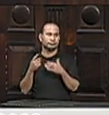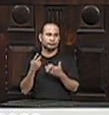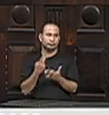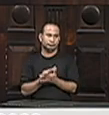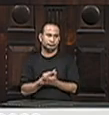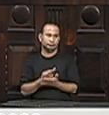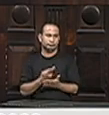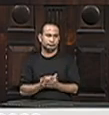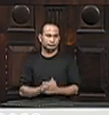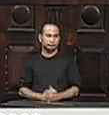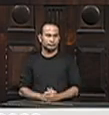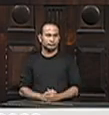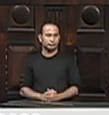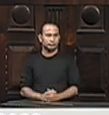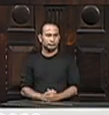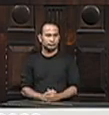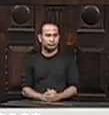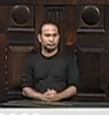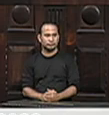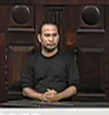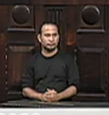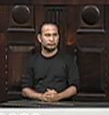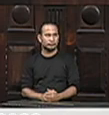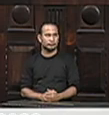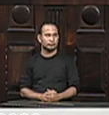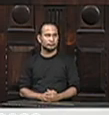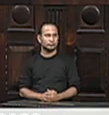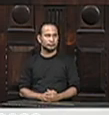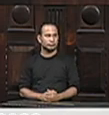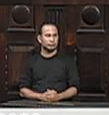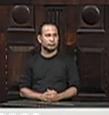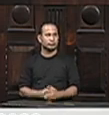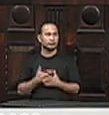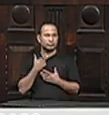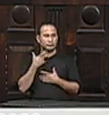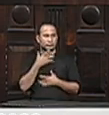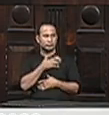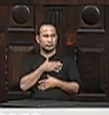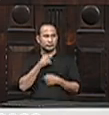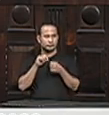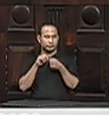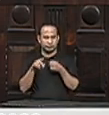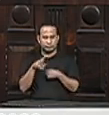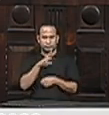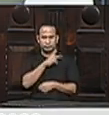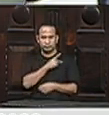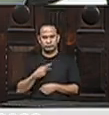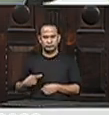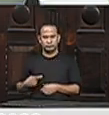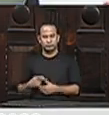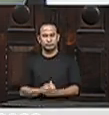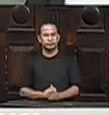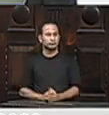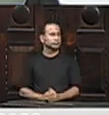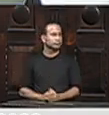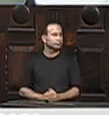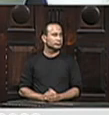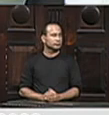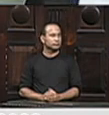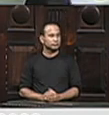Rio de Janeiro. Portanto, eu queria deixar muito claro a nossa posição totalmente contrária a esta